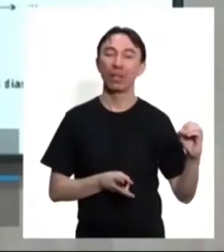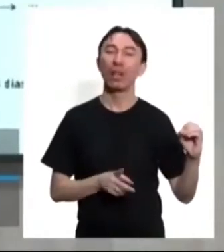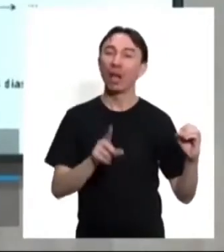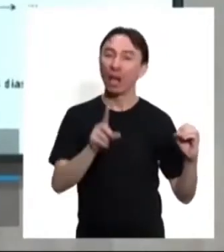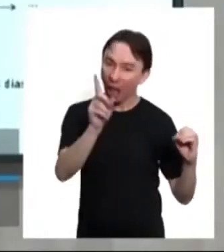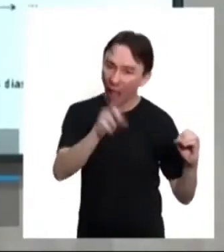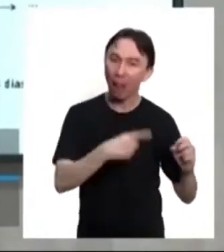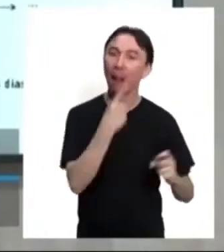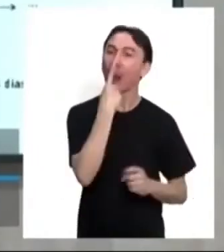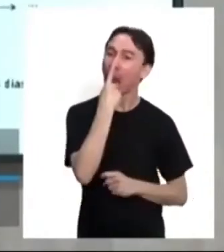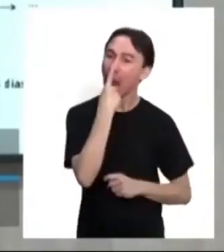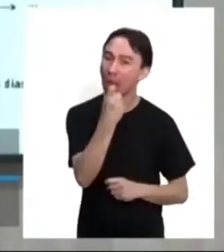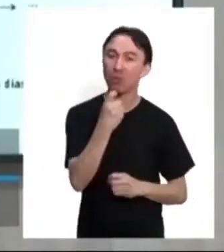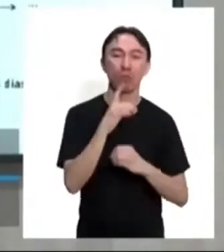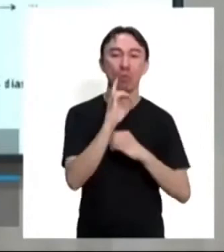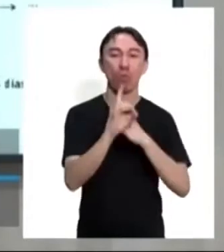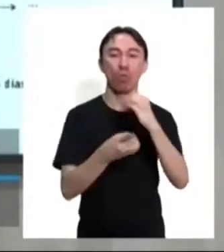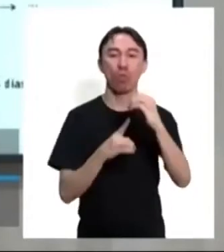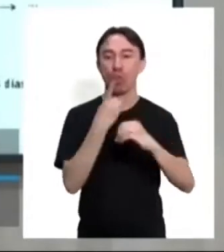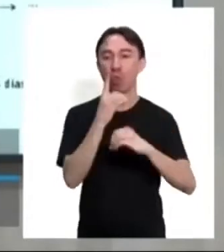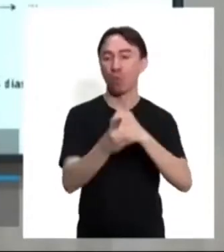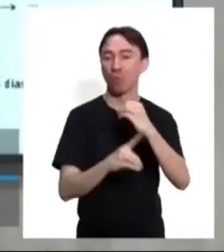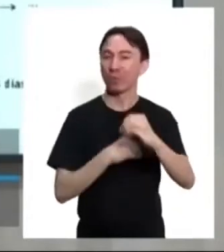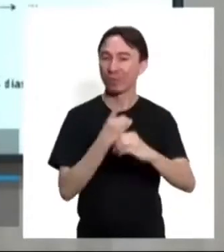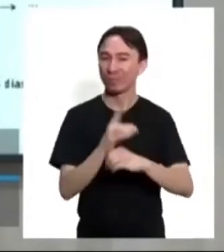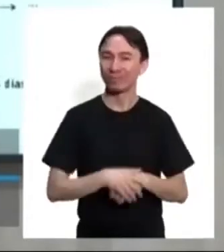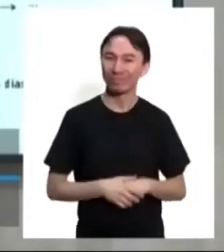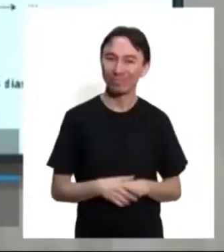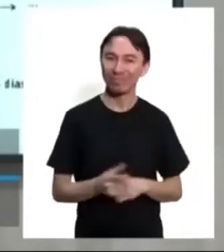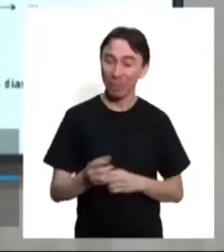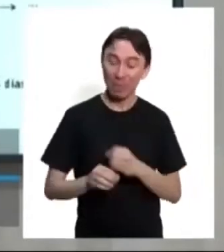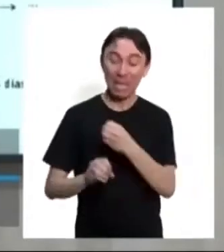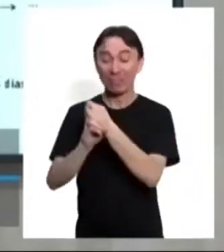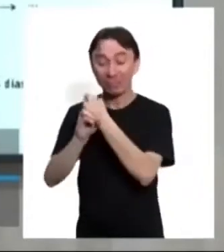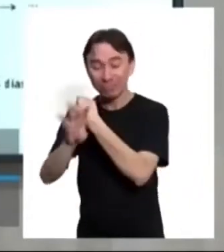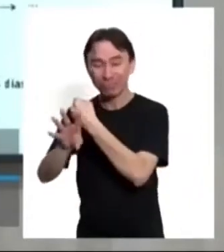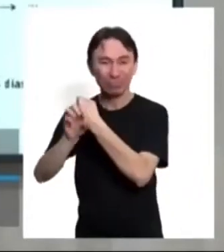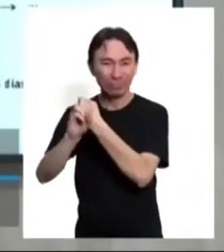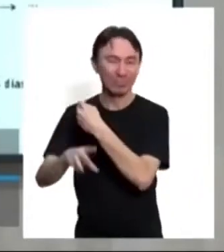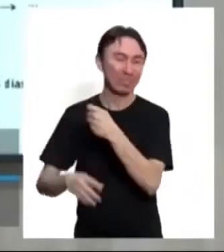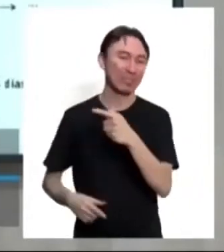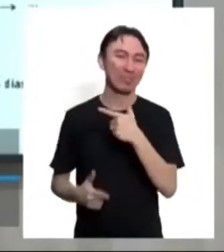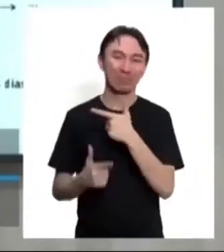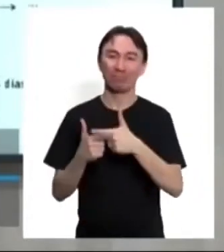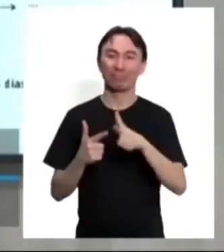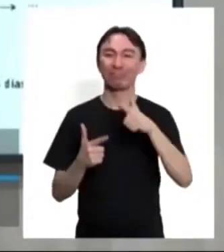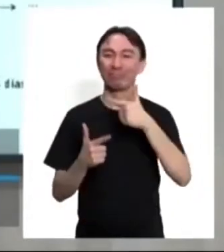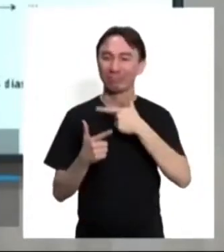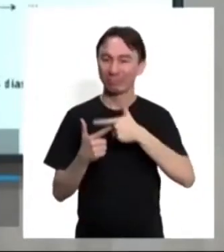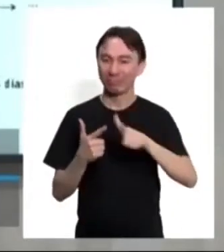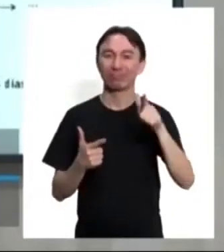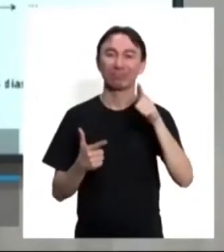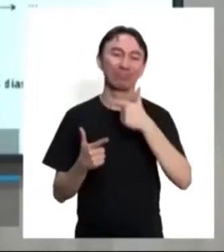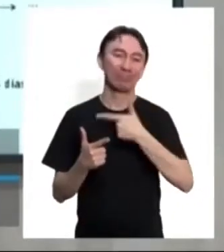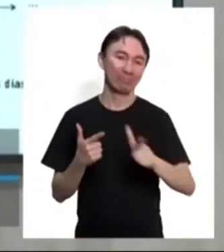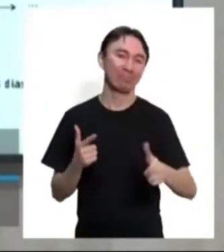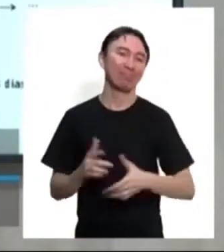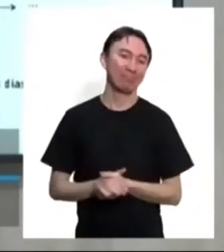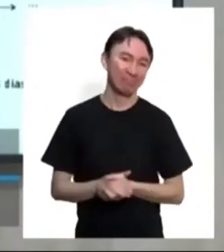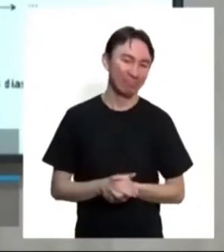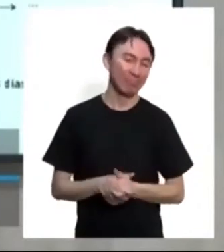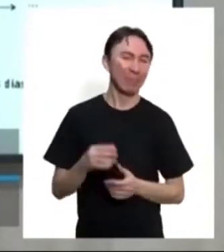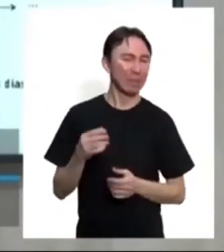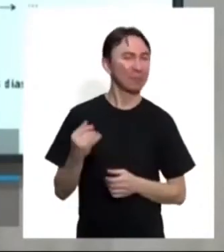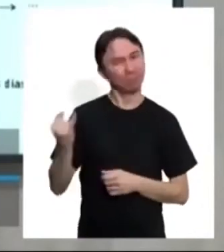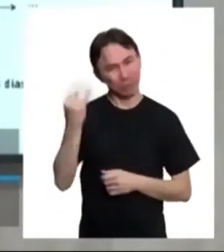Entendeu? Então esse é o problema da radiação. Gente, é muito importante quando você entende o que é um